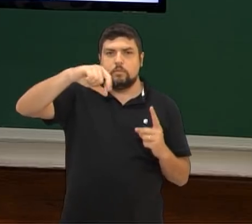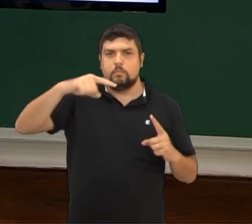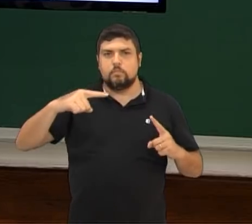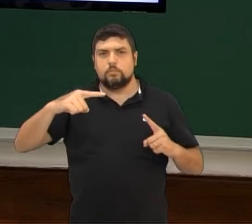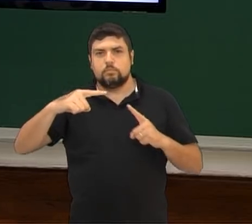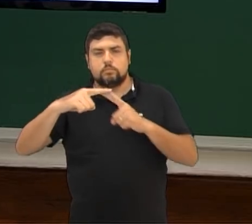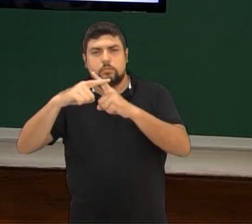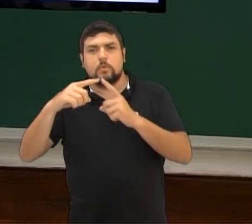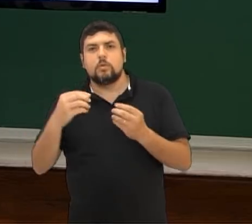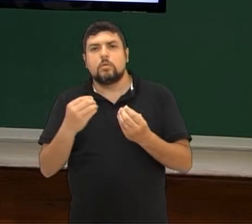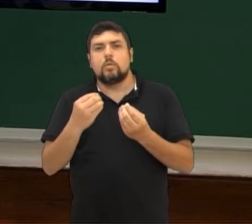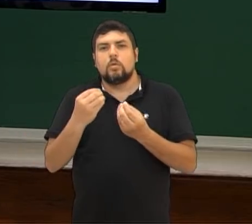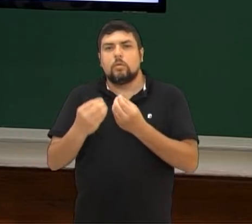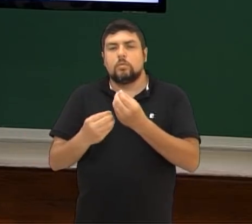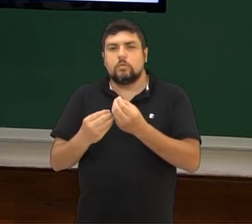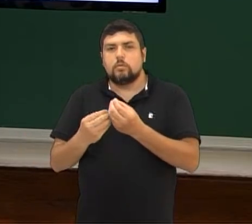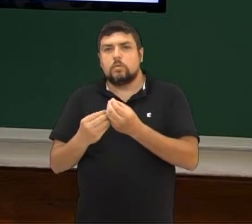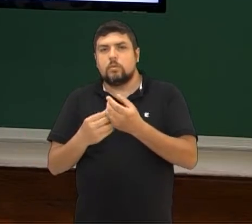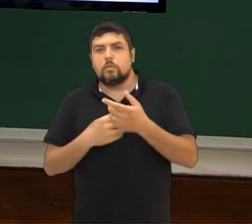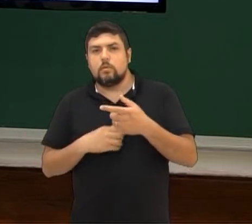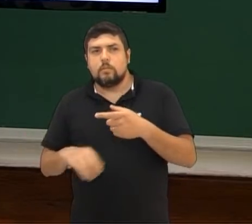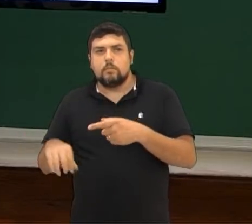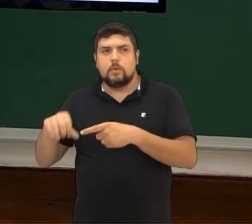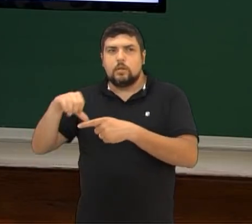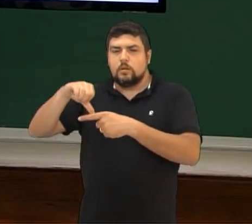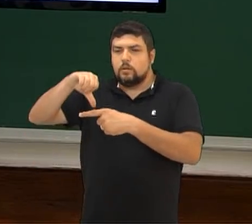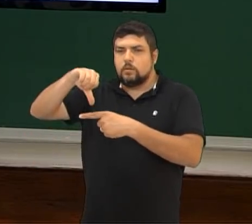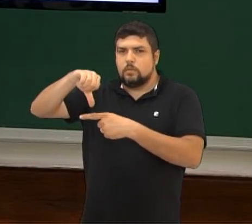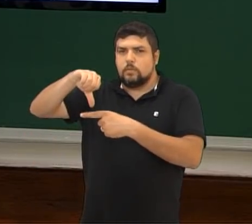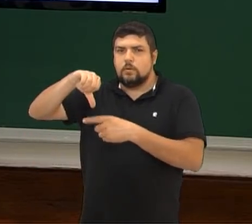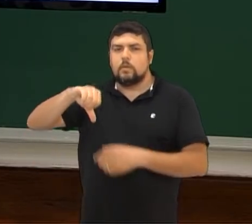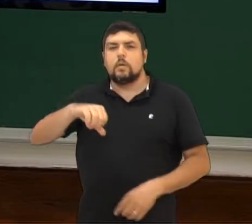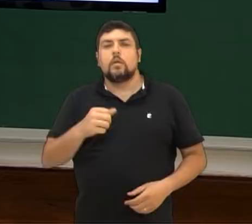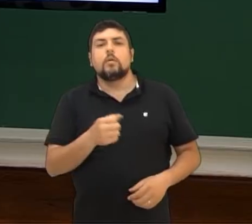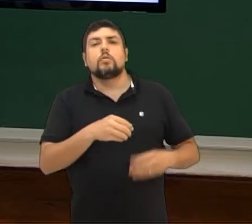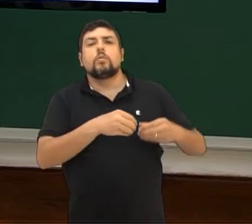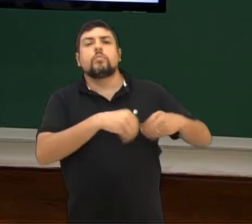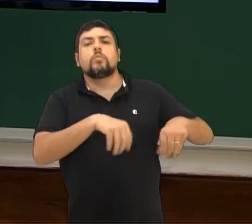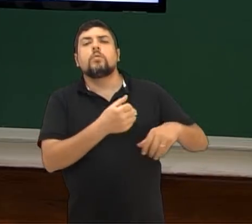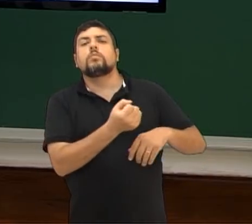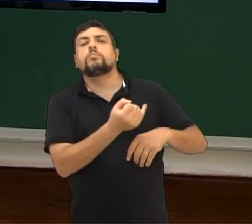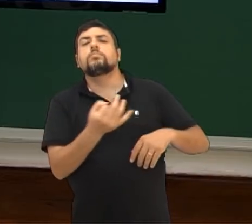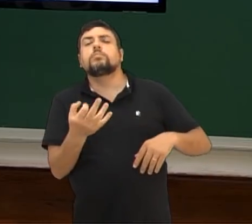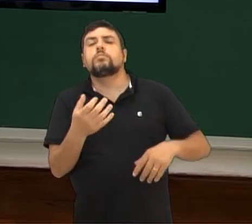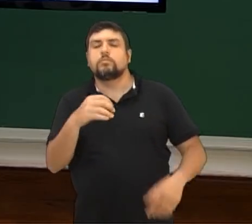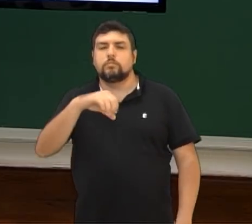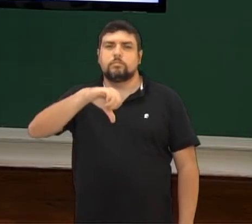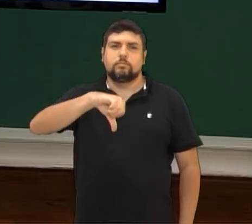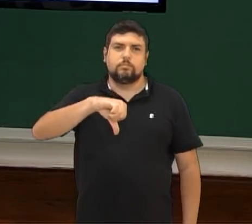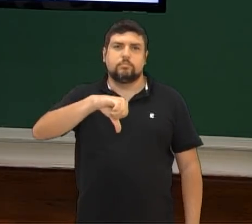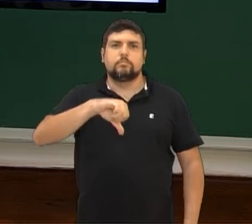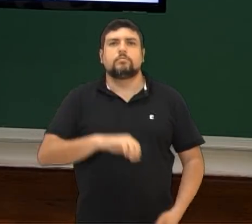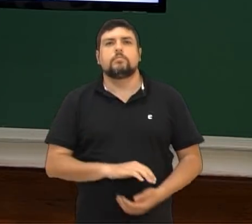tem o resultado. São 9 ovos que ela